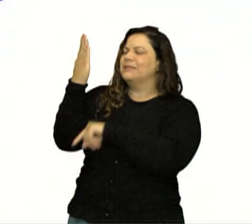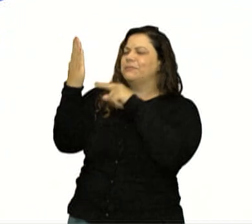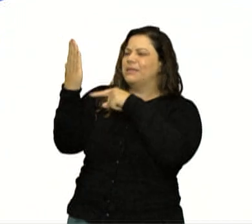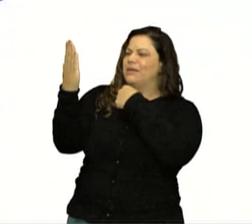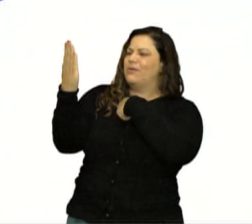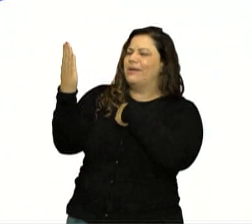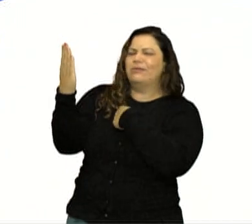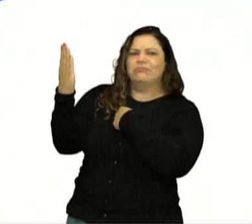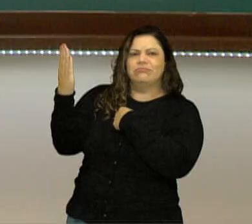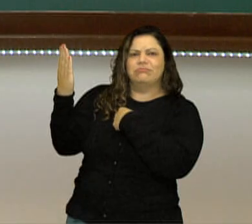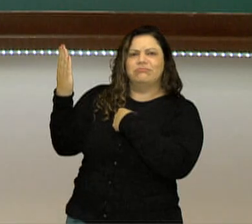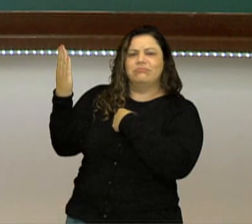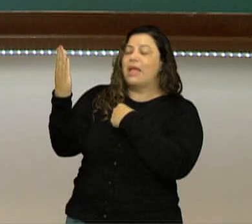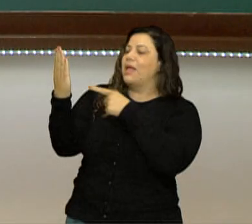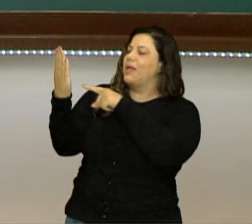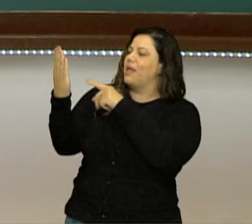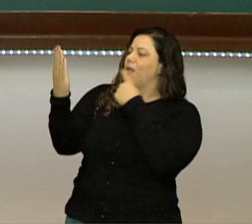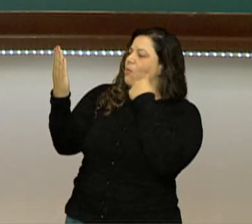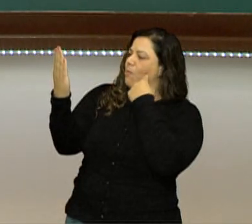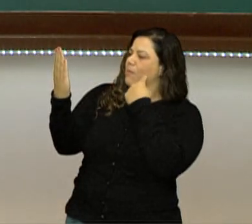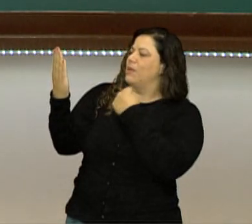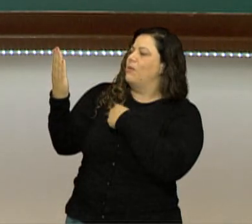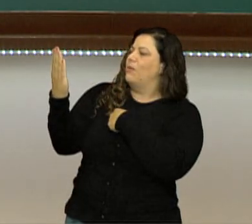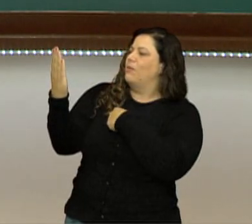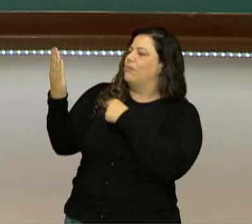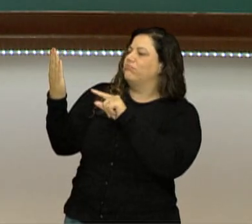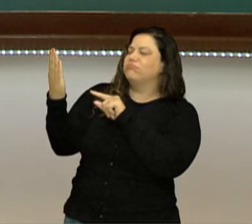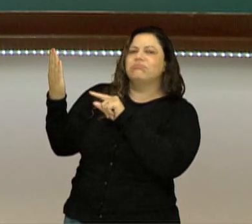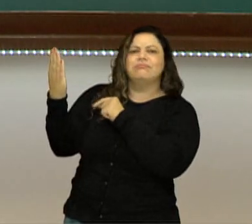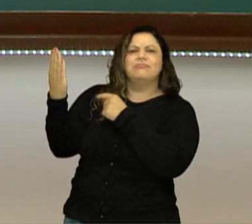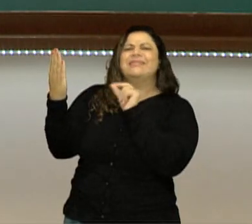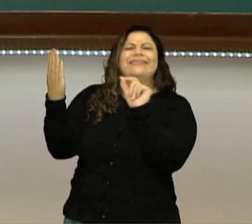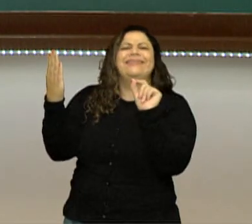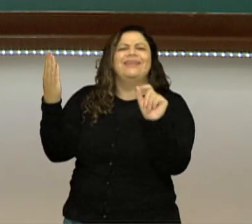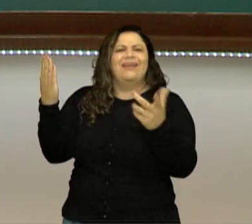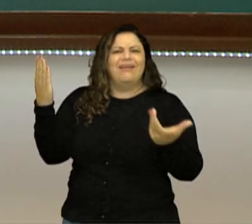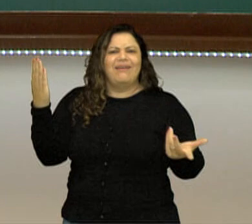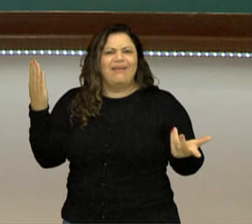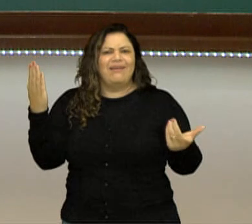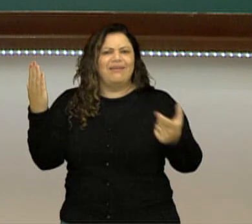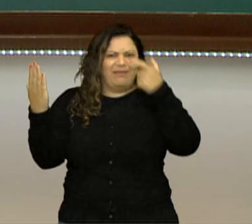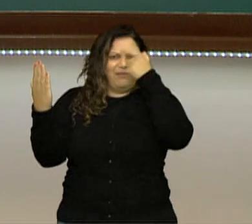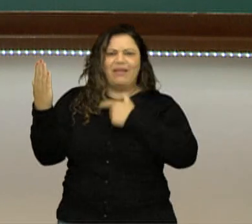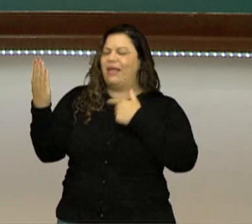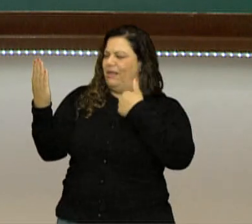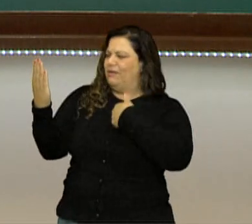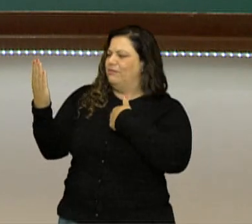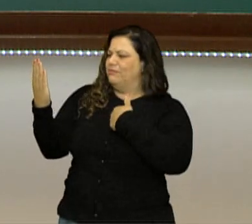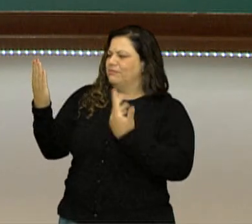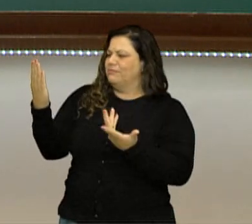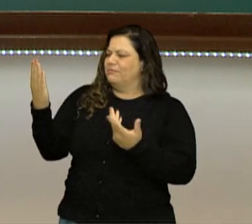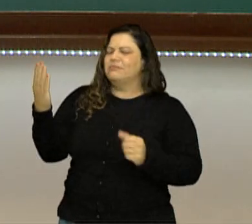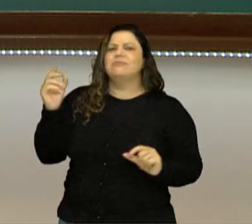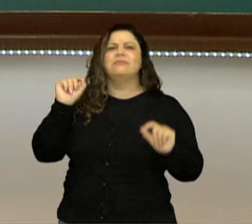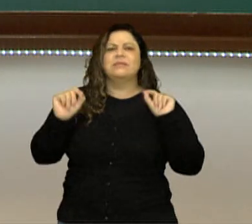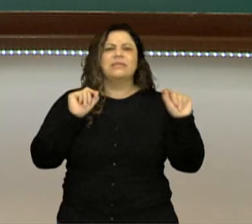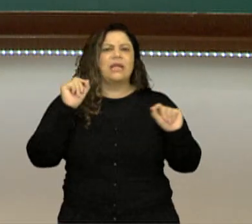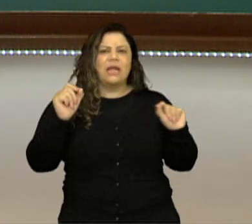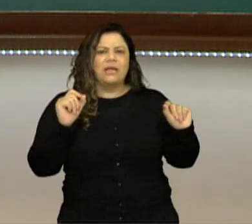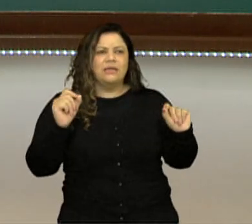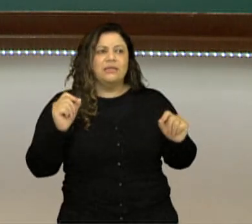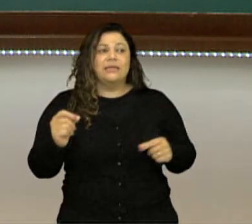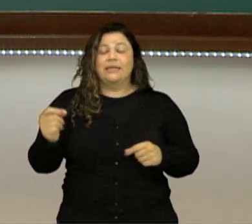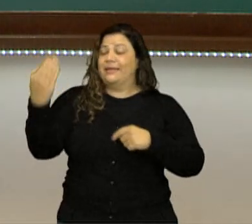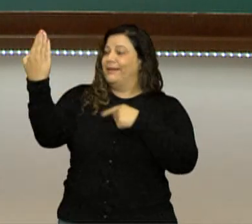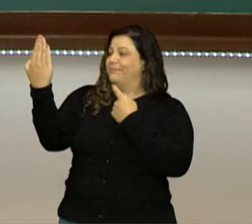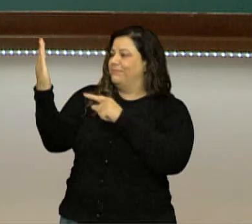Eu me olho no espelho. Quem que está olhando? Sou eu, não é? E eu estou olhando quem?